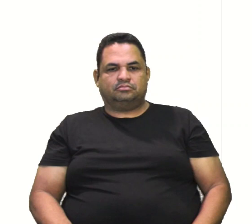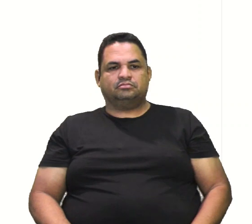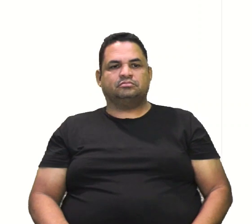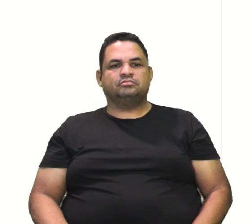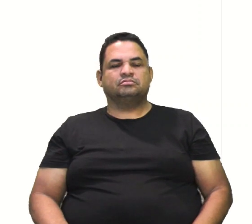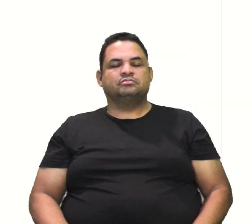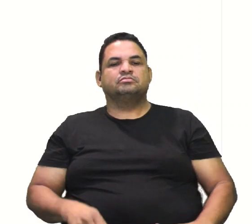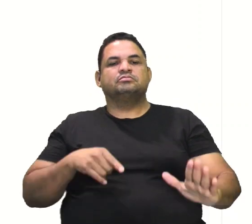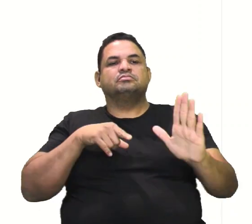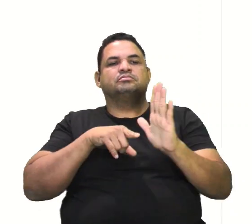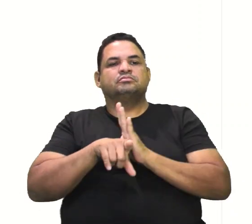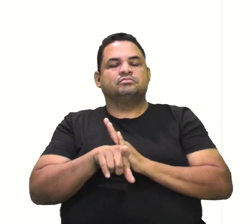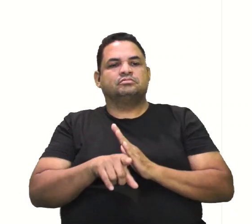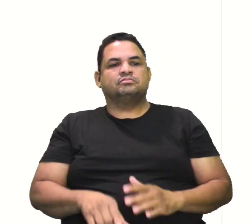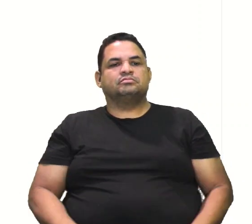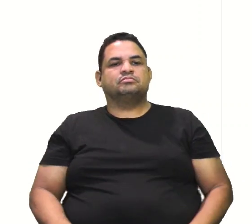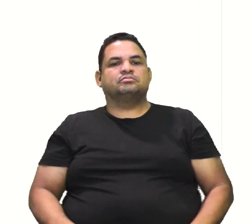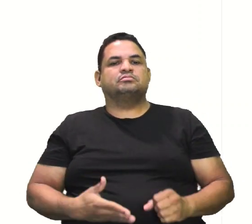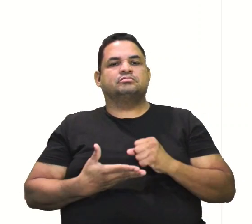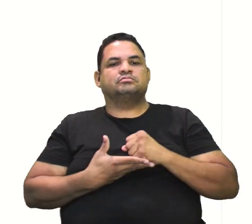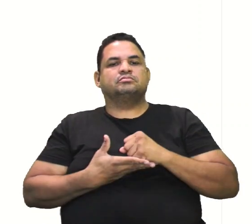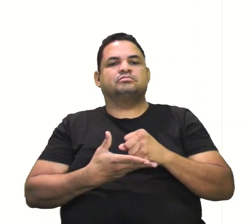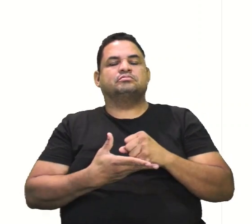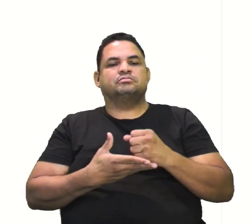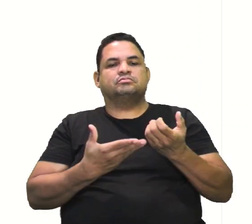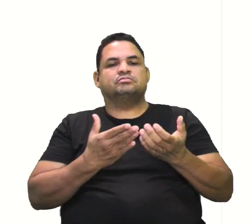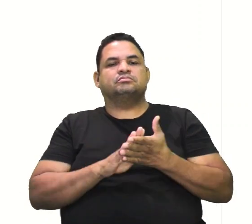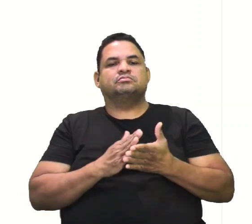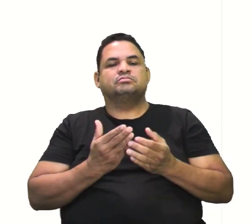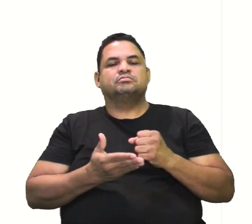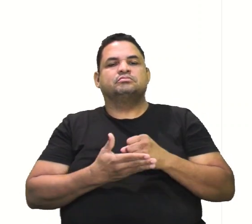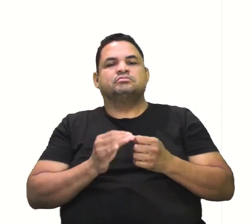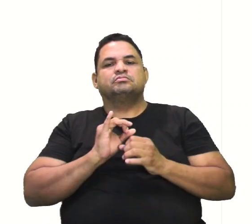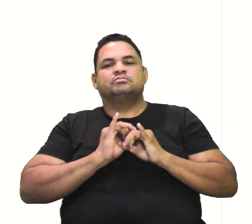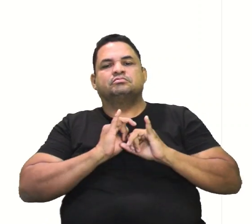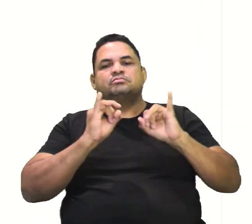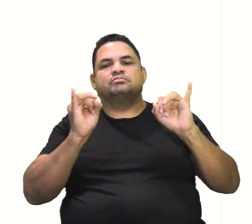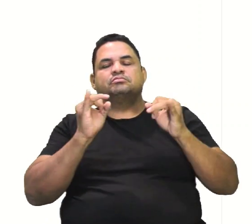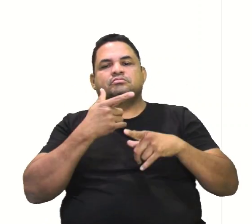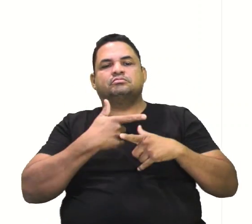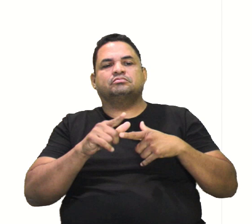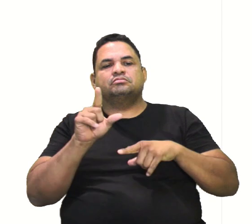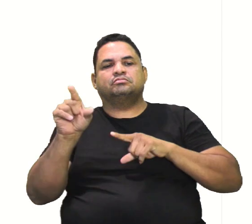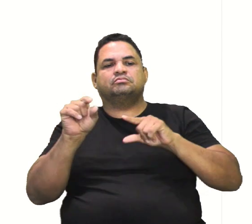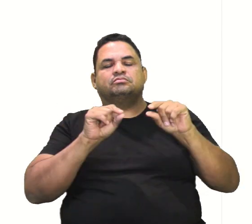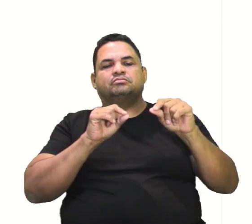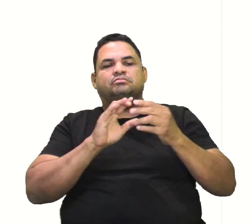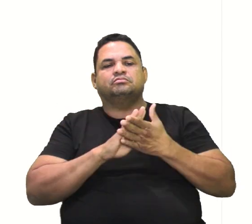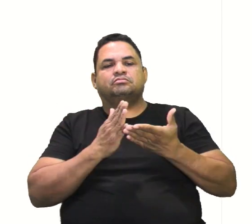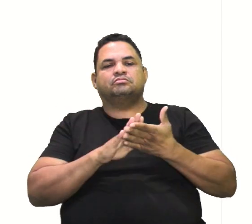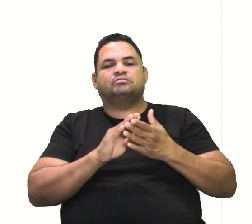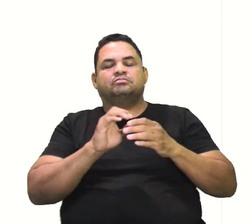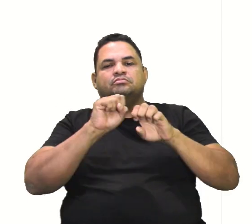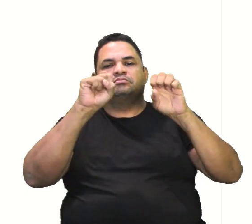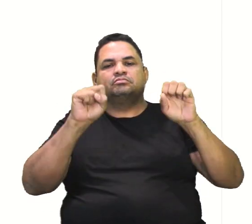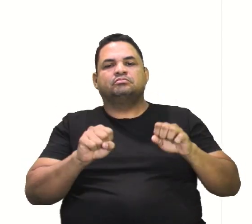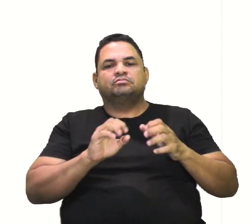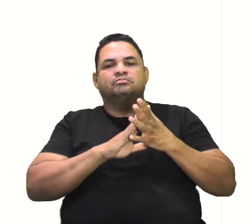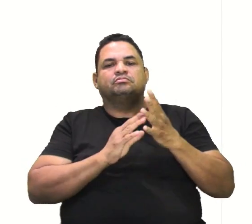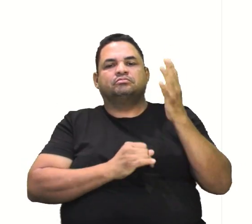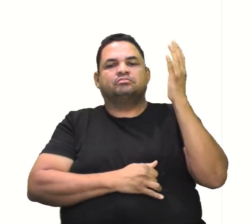certo? E a pergunta é, com base nas informações do problema, vamos escolher um sistema de eixos